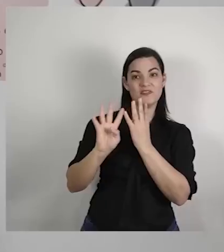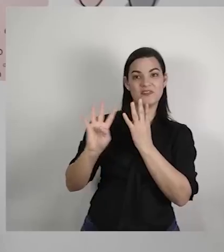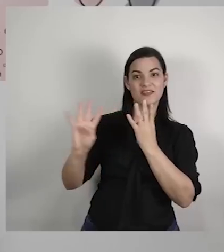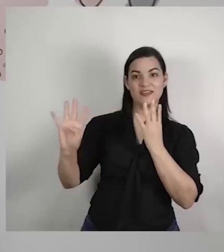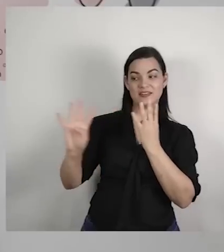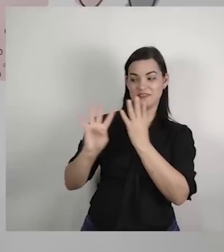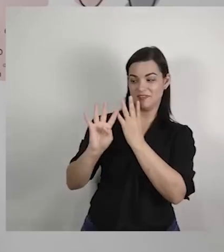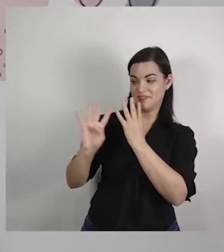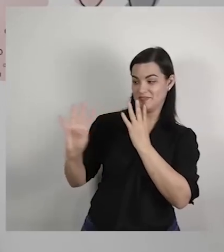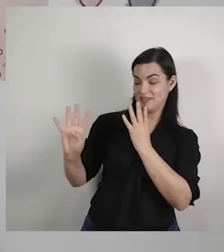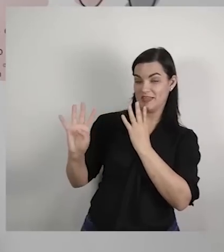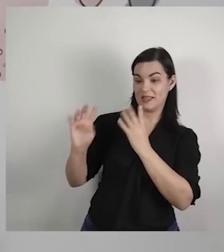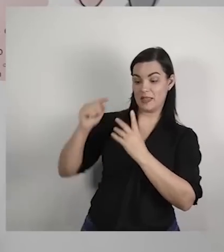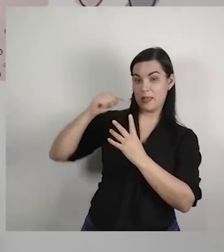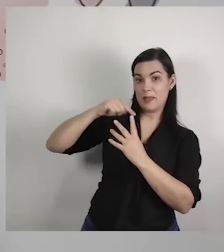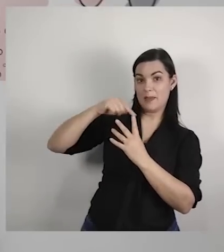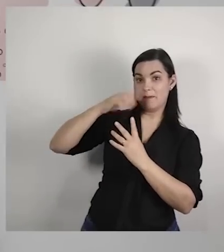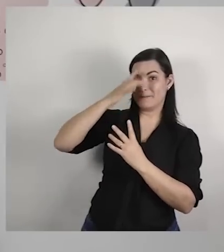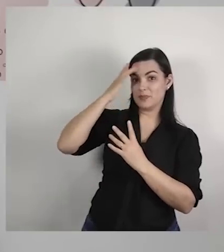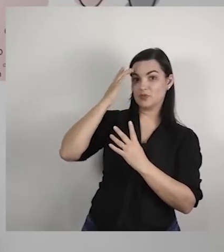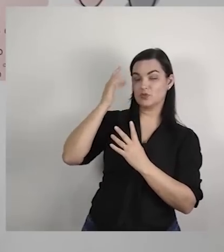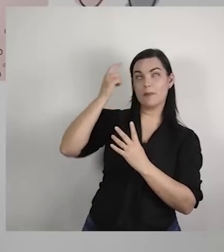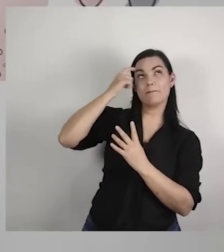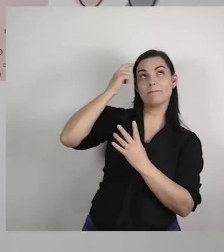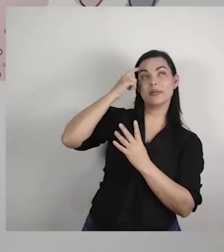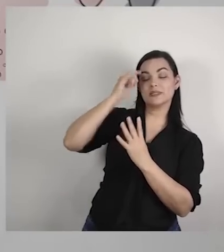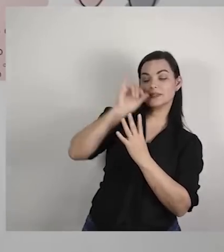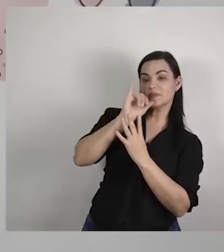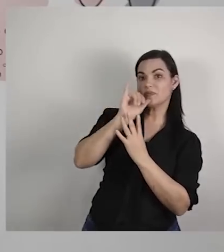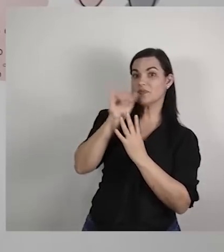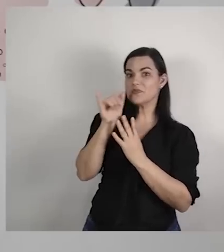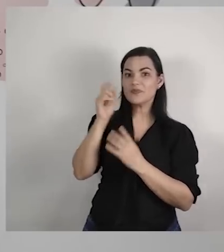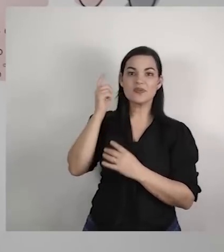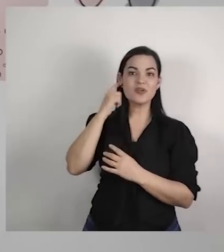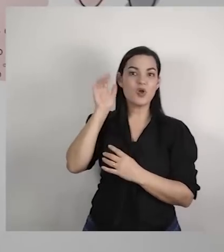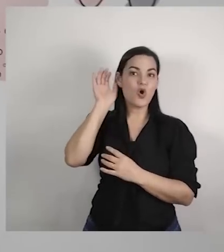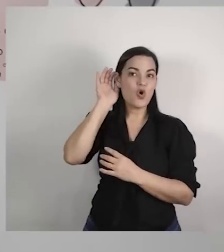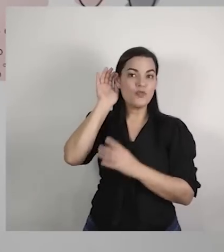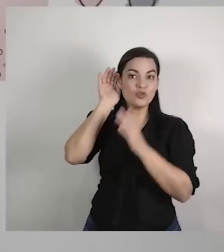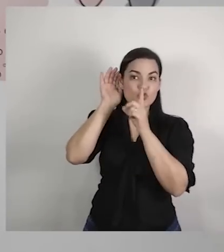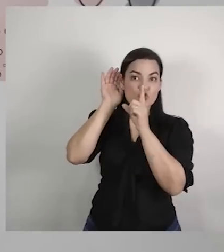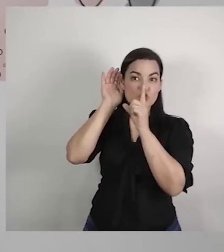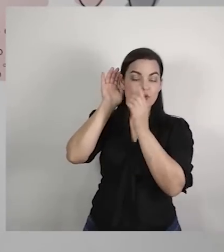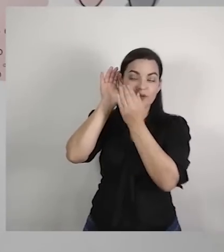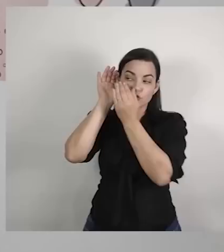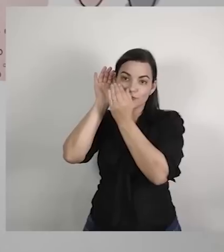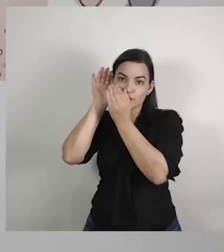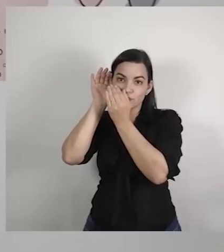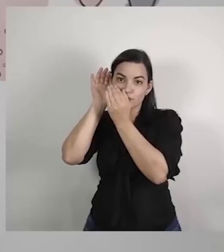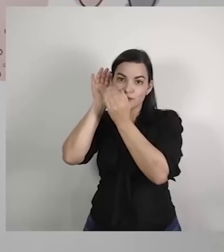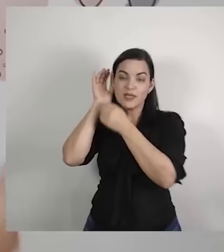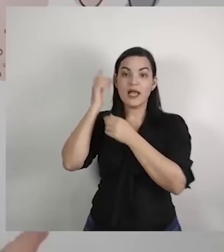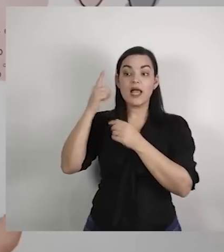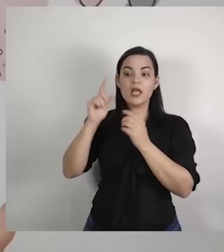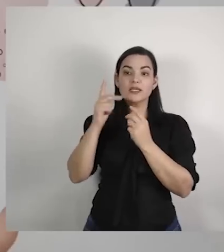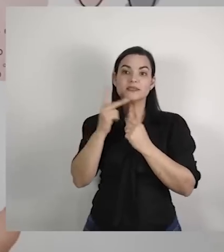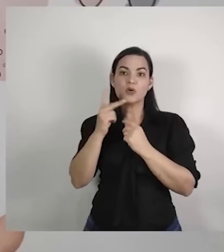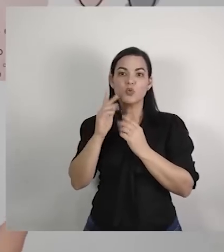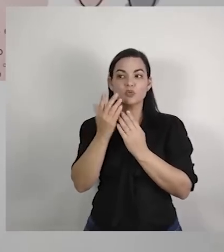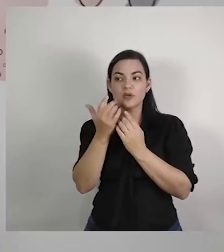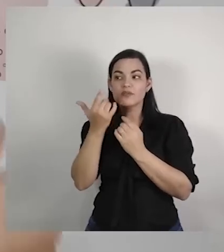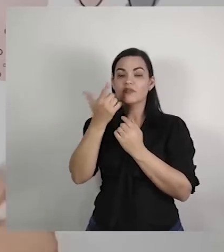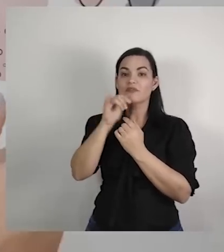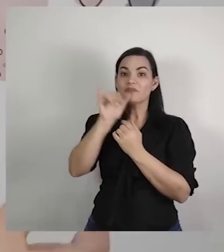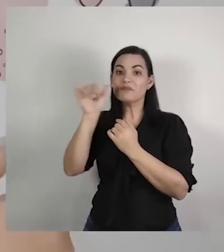vocês. A primeira pessoa pensa na mensagem e fala no ouvido da segunda da fila. A segunda fala no ouvido